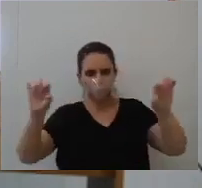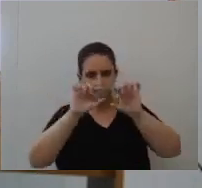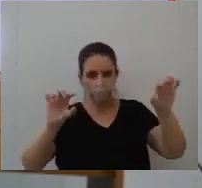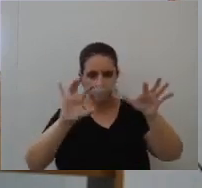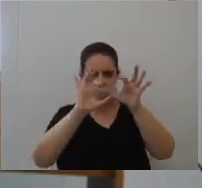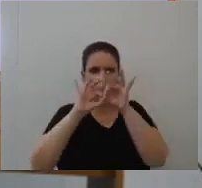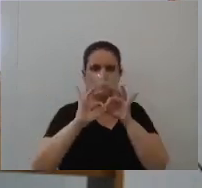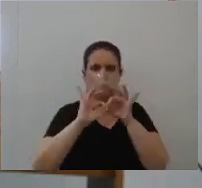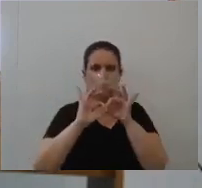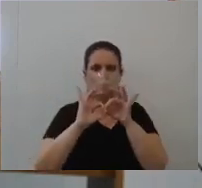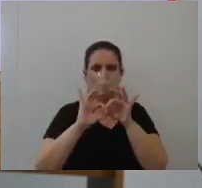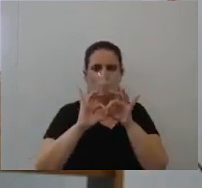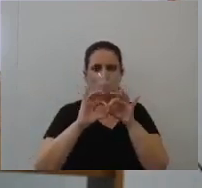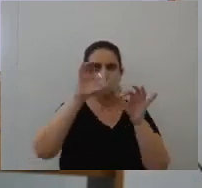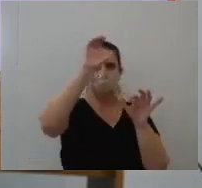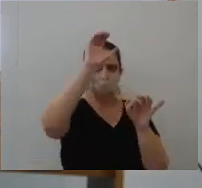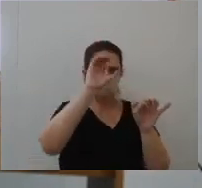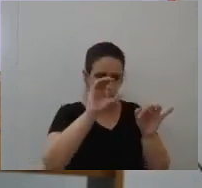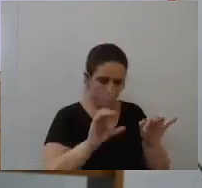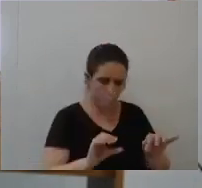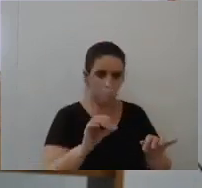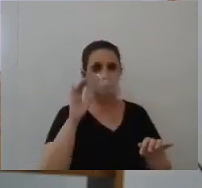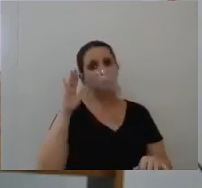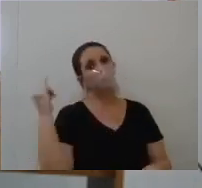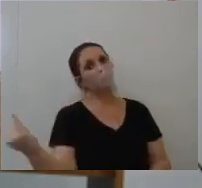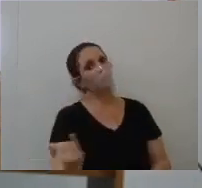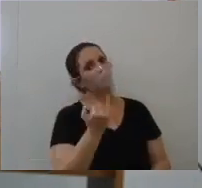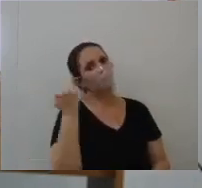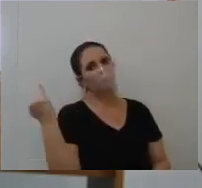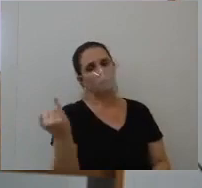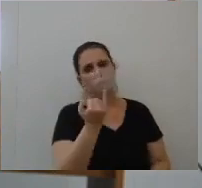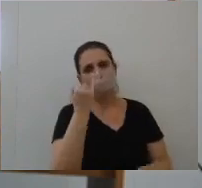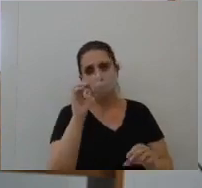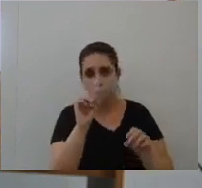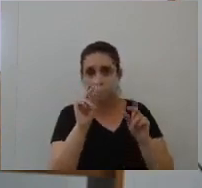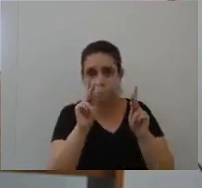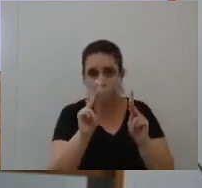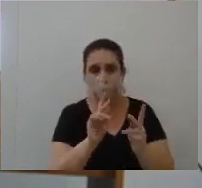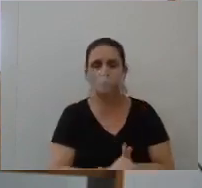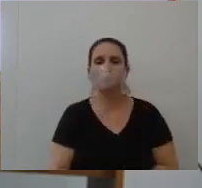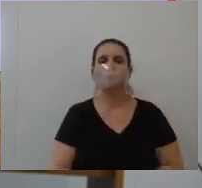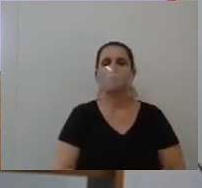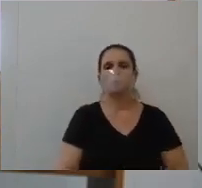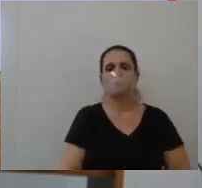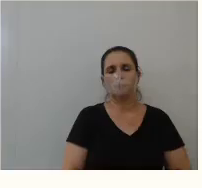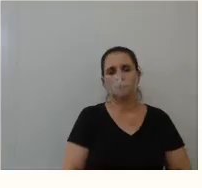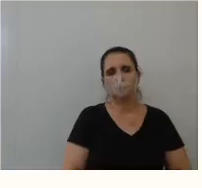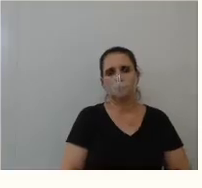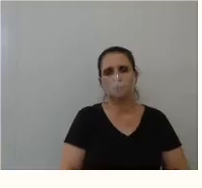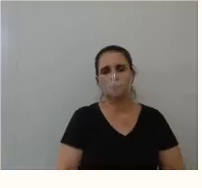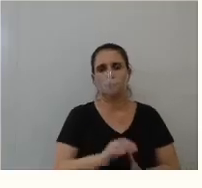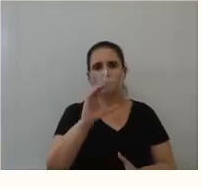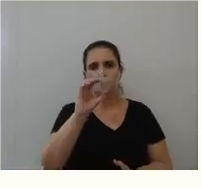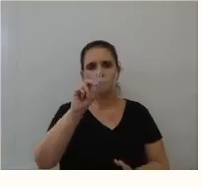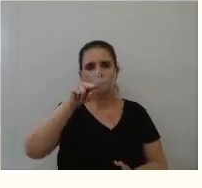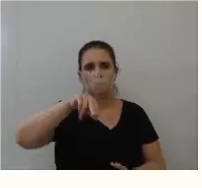orações, entre parágrafos. Isso é muito importante, ok? Vamos embora.